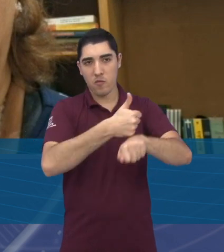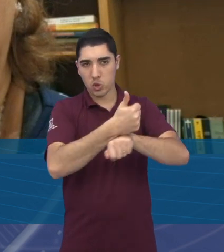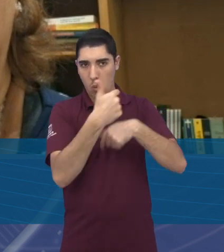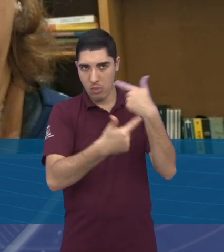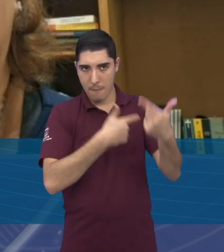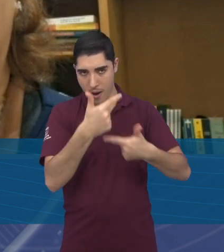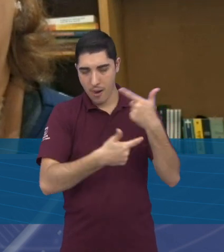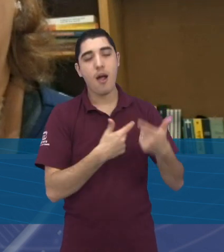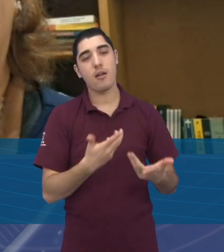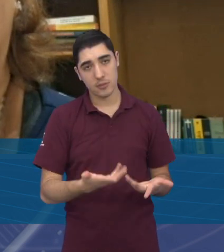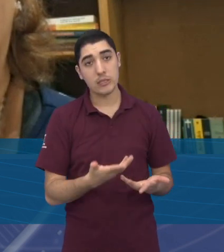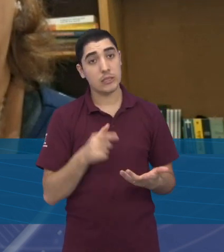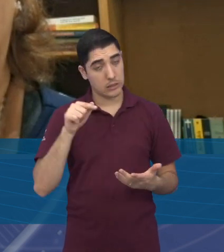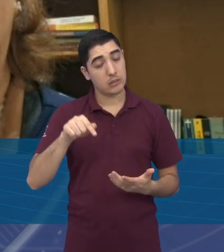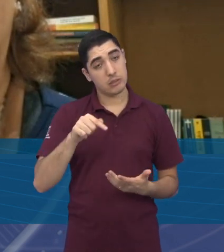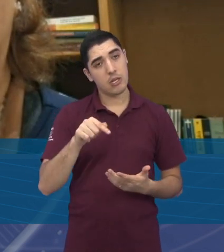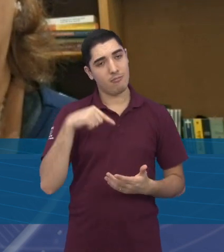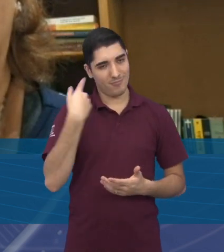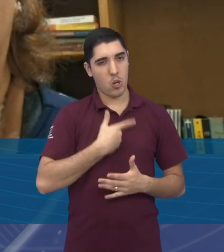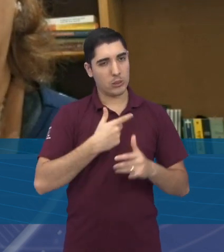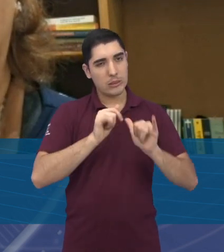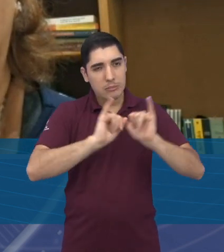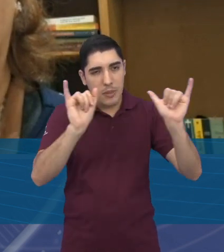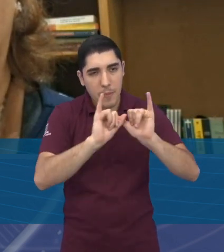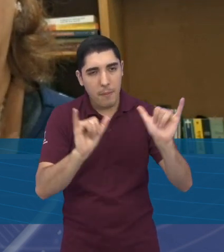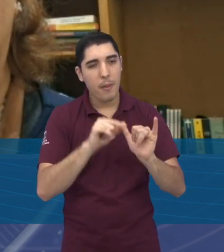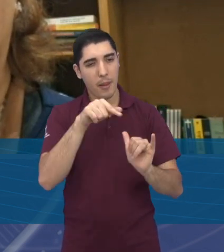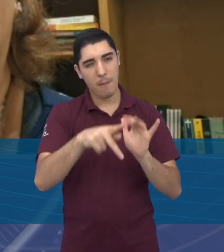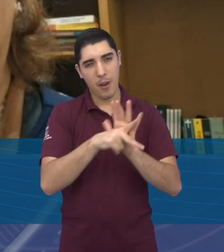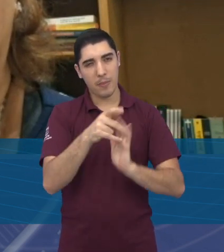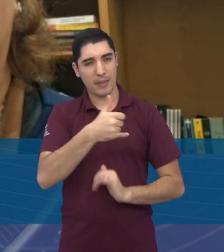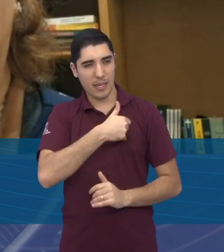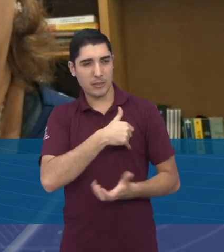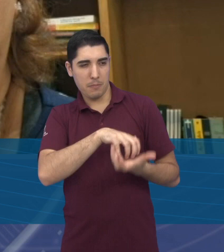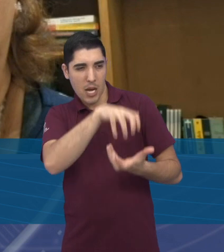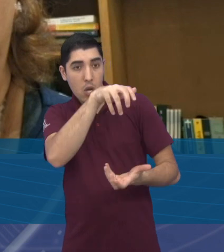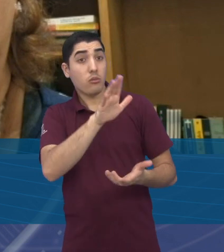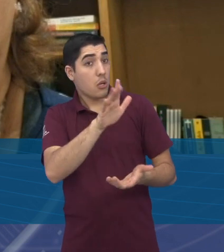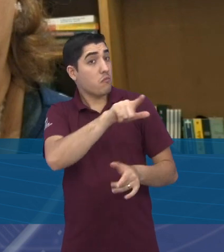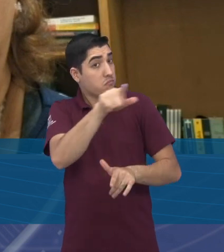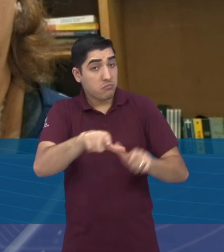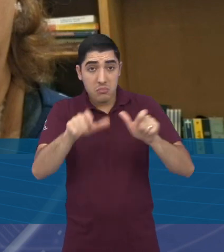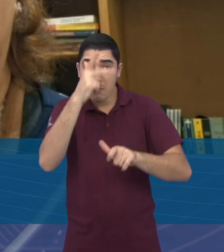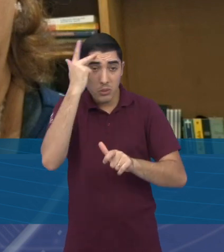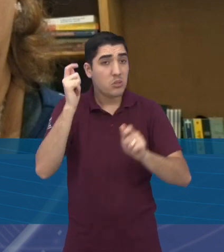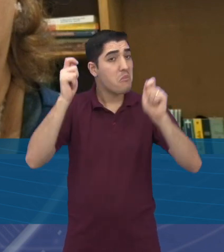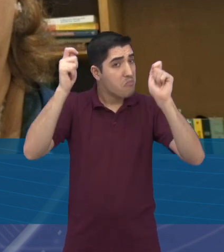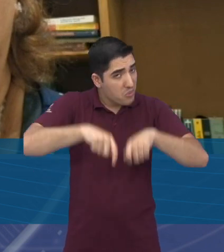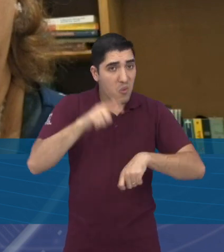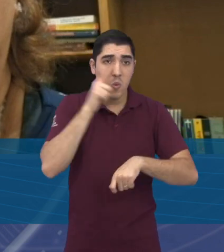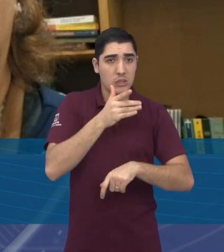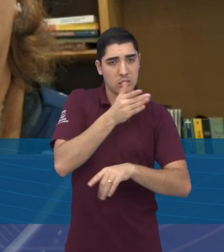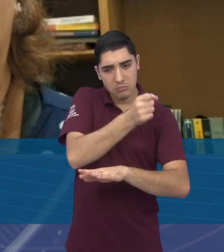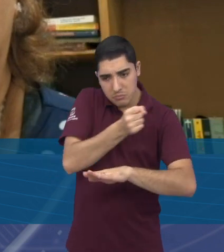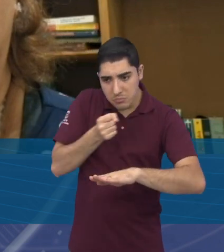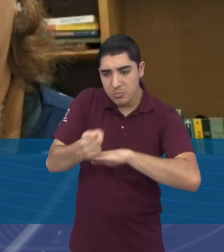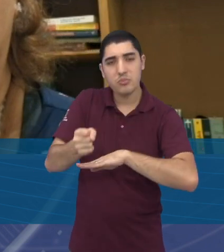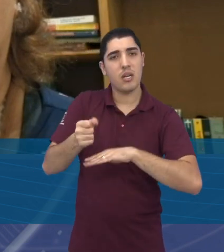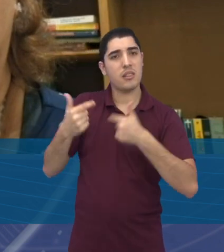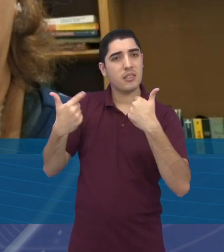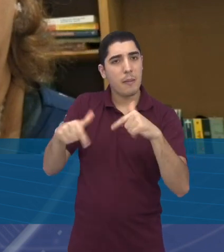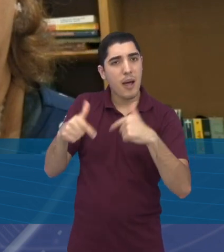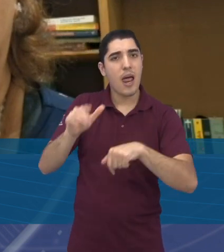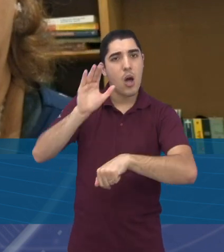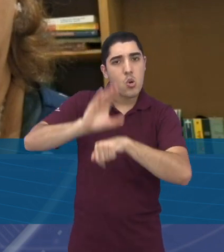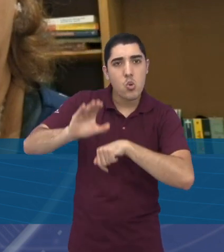falando muito sobre o etarismo, sobre as pessoas mais velhas. Então, nunca é tarde, gente, para aprender, para conhecer uma